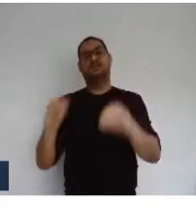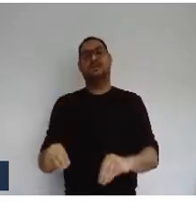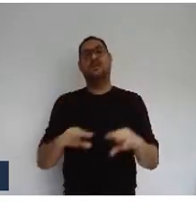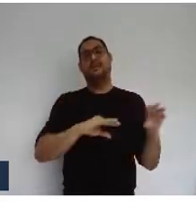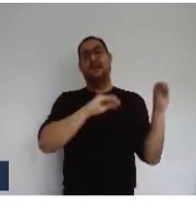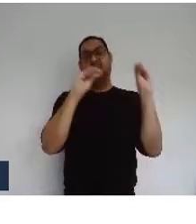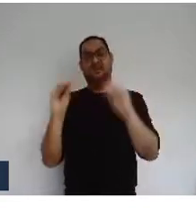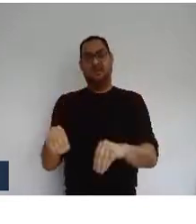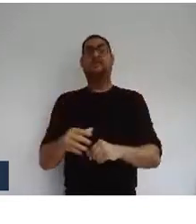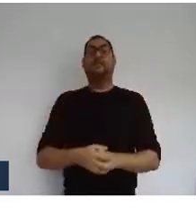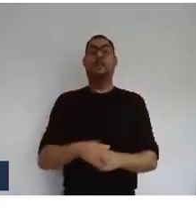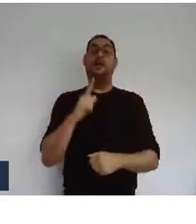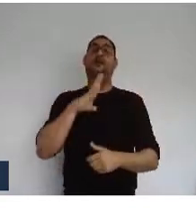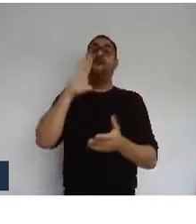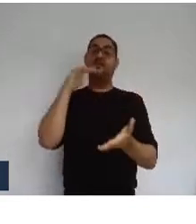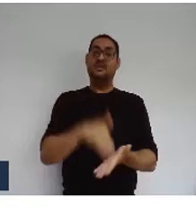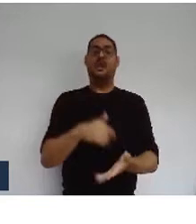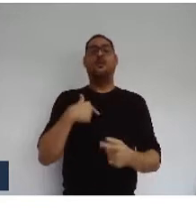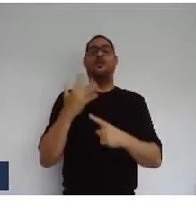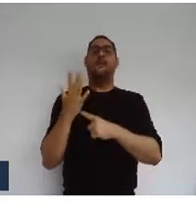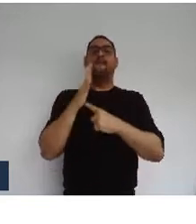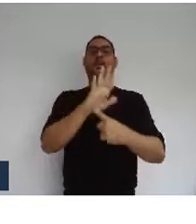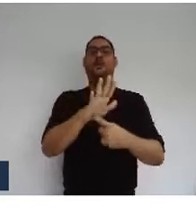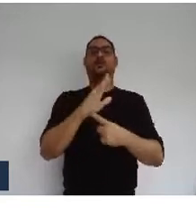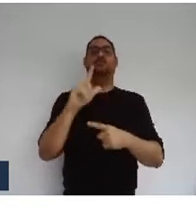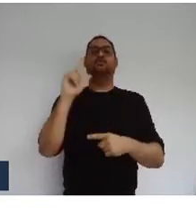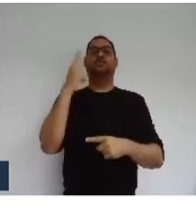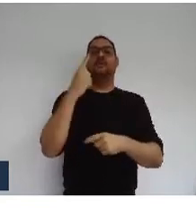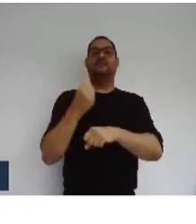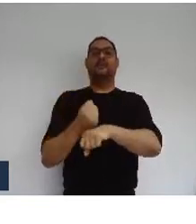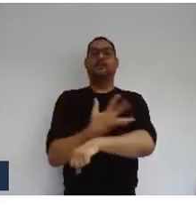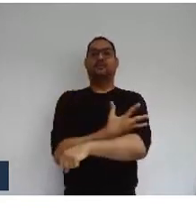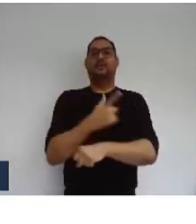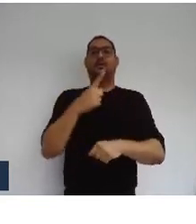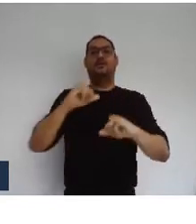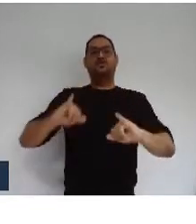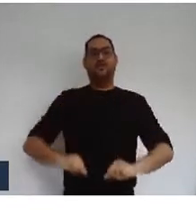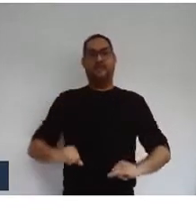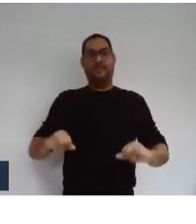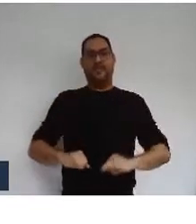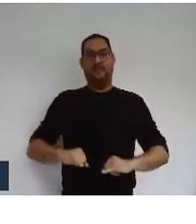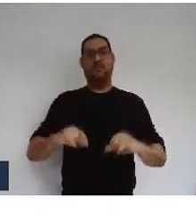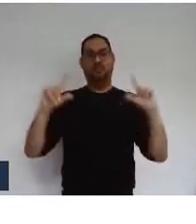paisagem semiótica, geografia da emoção e sofrimento.